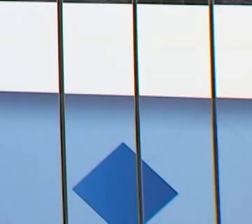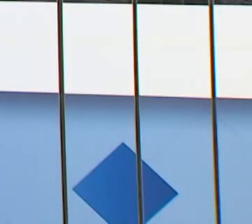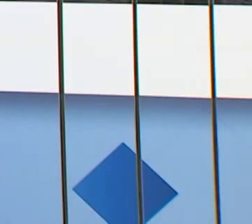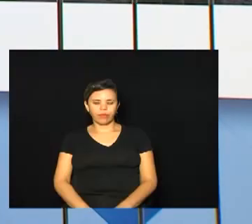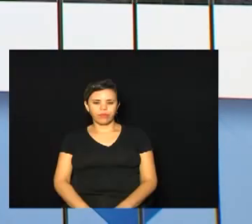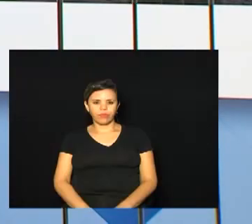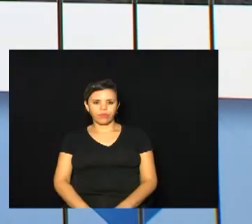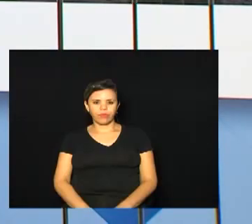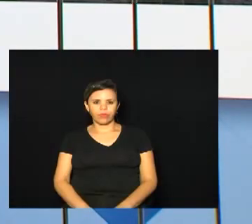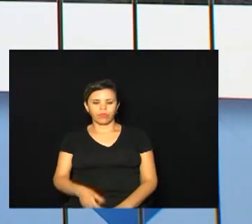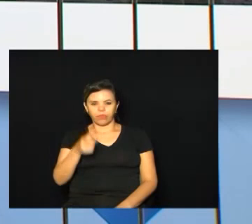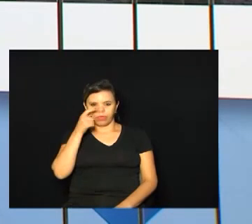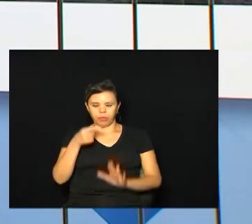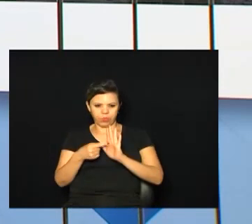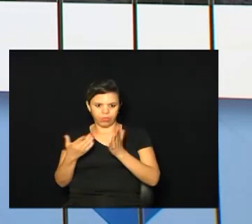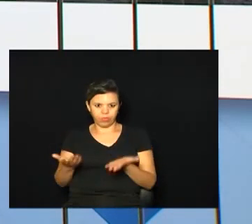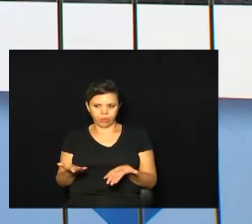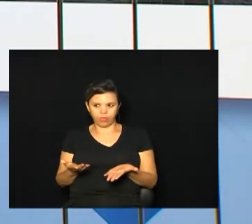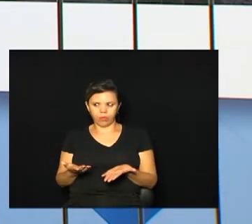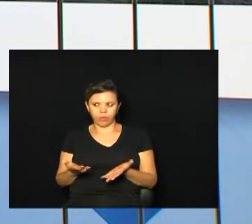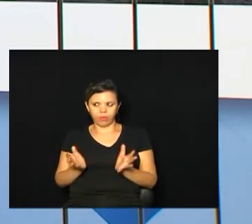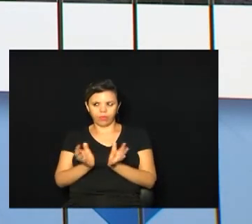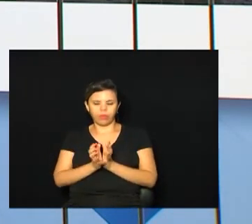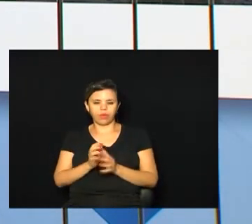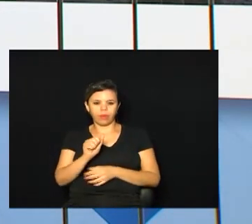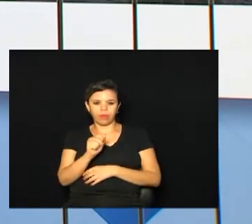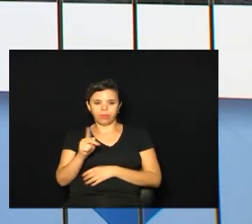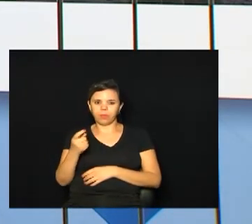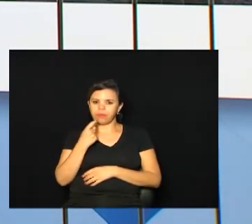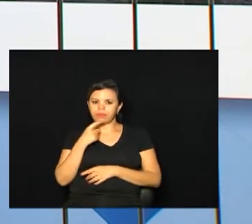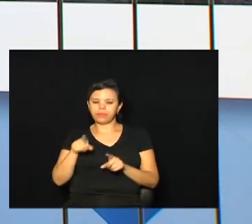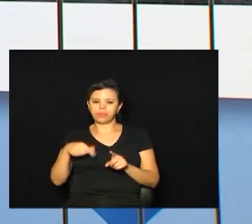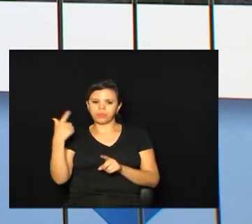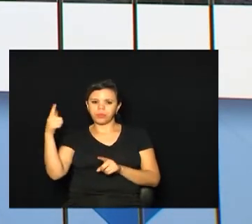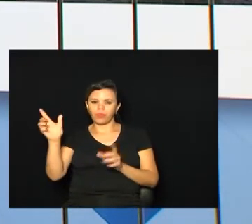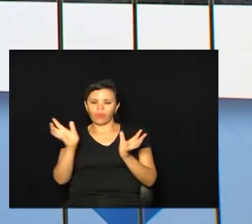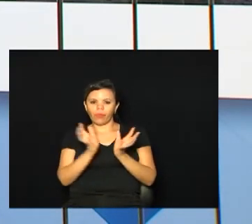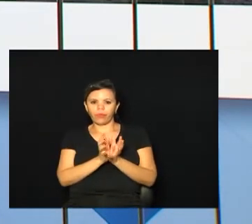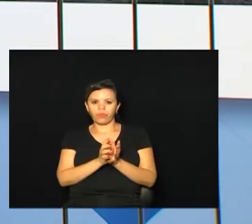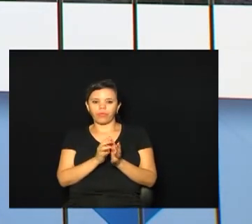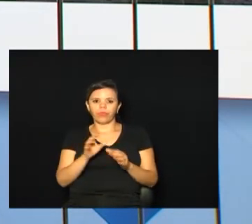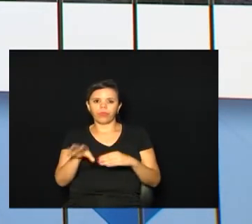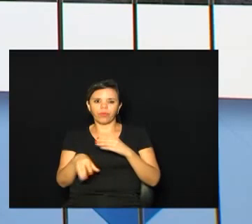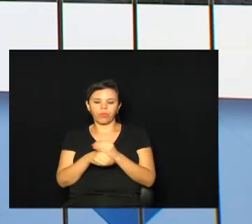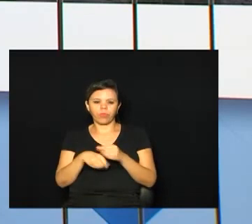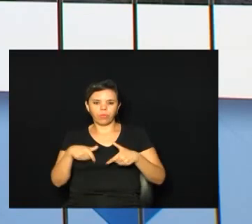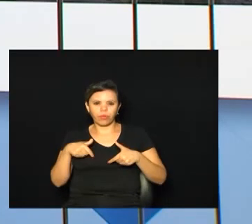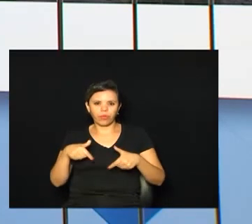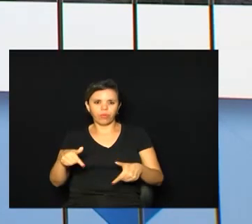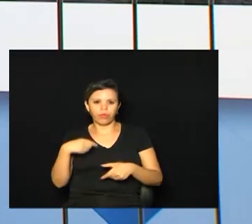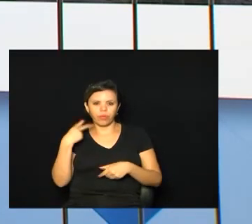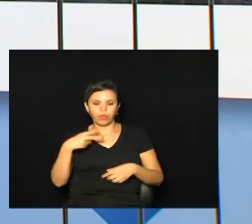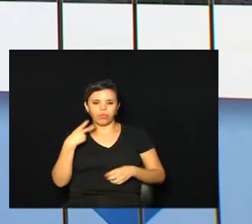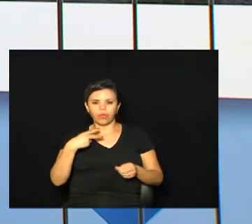Além dessa que a gente acaba de mostrar, que é a comissão da APA Campinas, a gente tem uma outra que foi instituída por iniciativa do